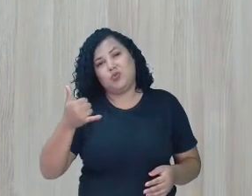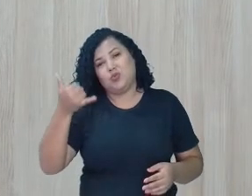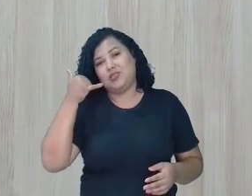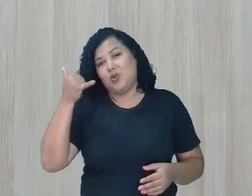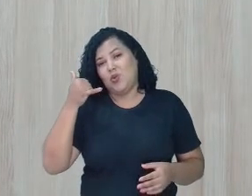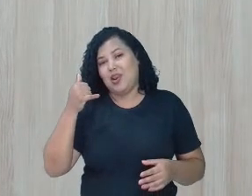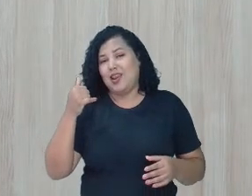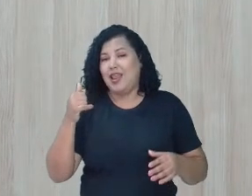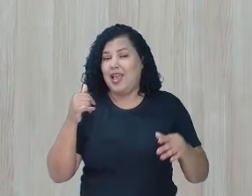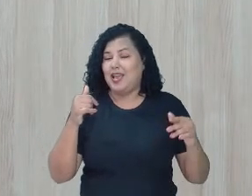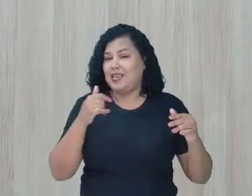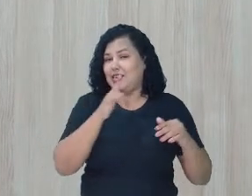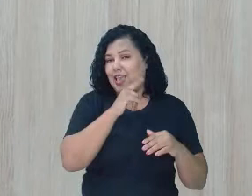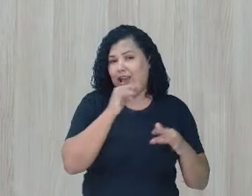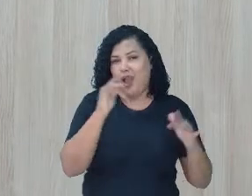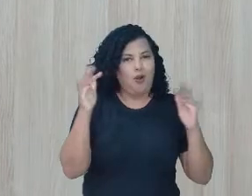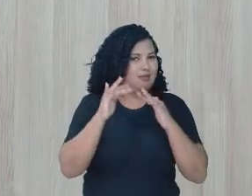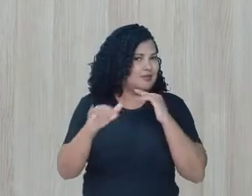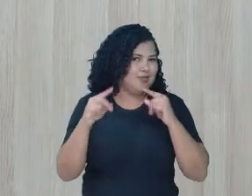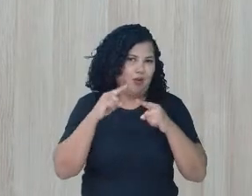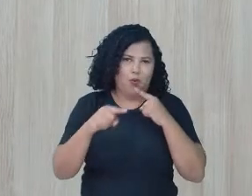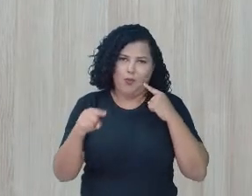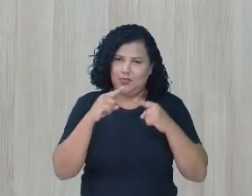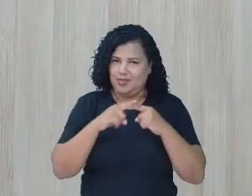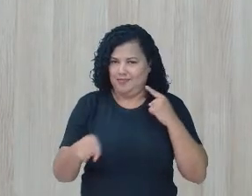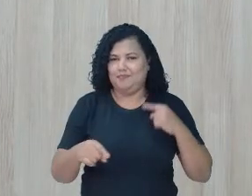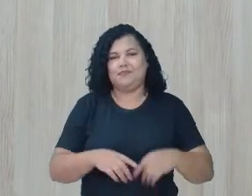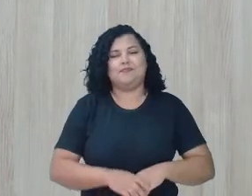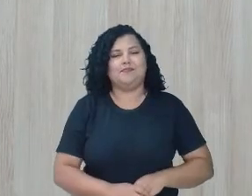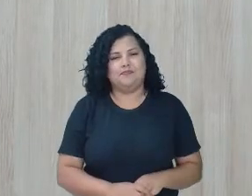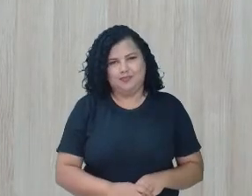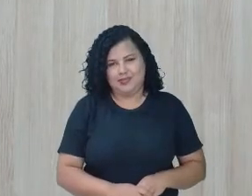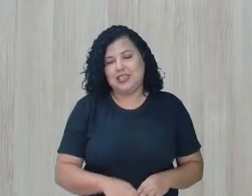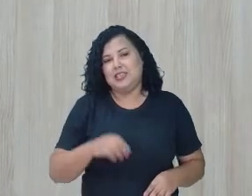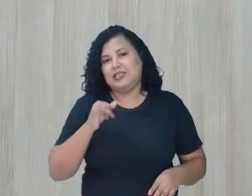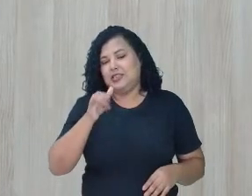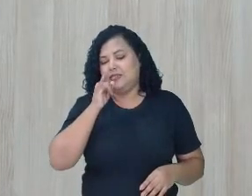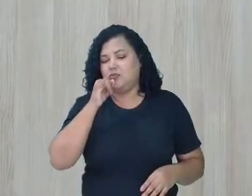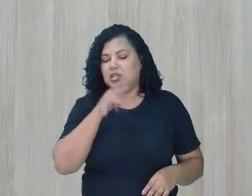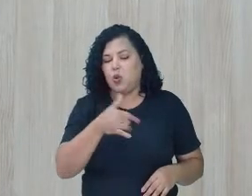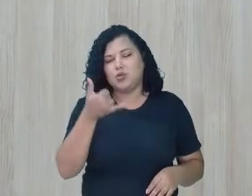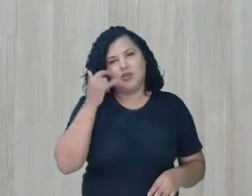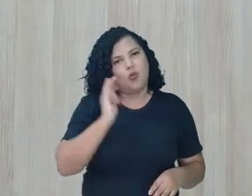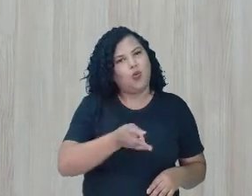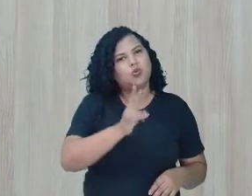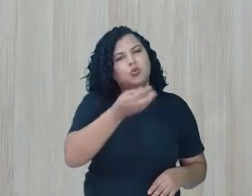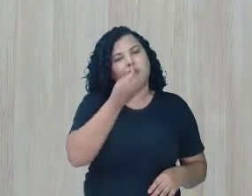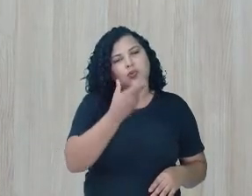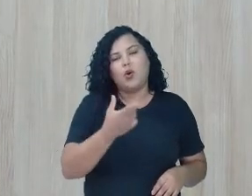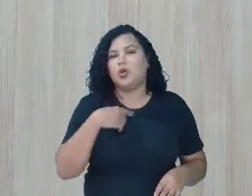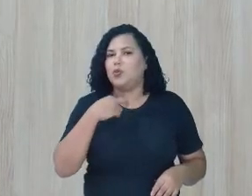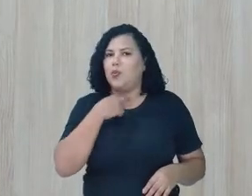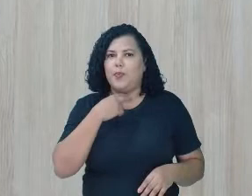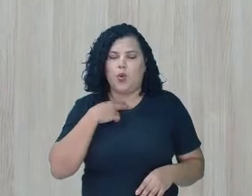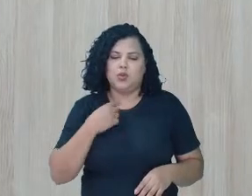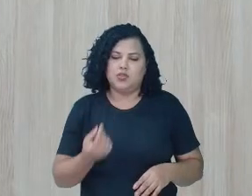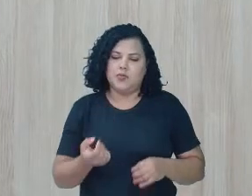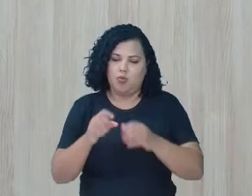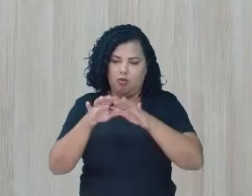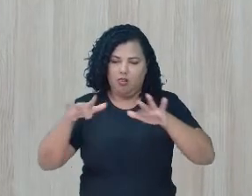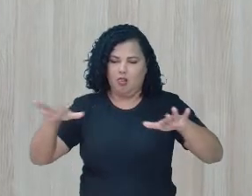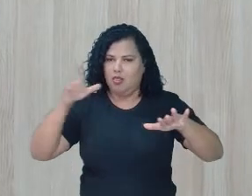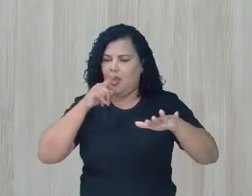e água não são coisas compatíveis, né? Se a gente quer que o celular continue funcionando, a gente não pode mergulhá-lo na